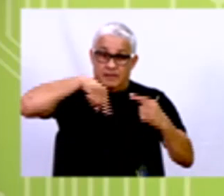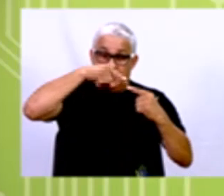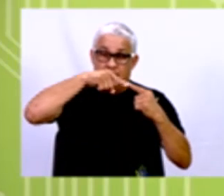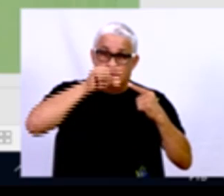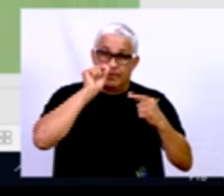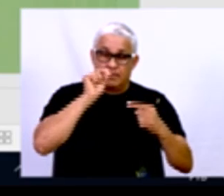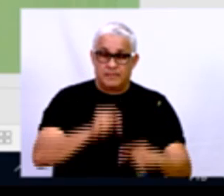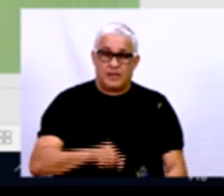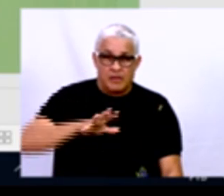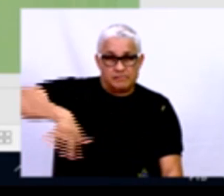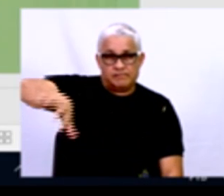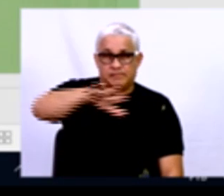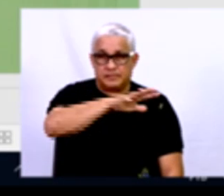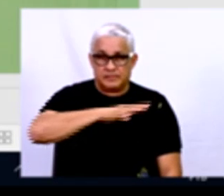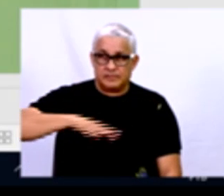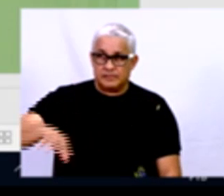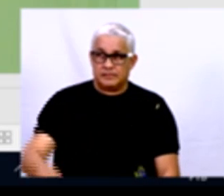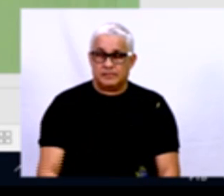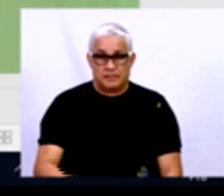objetivo geral